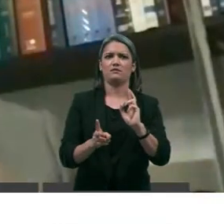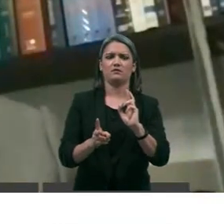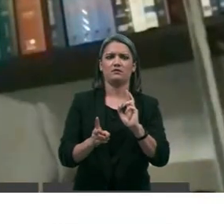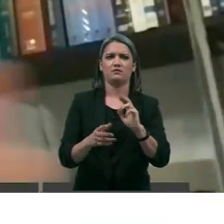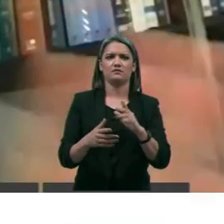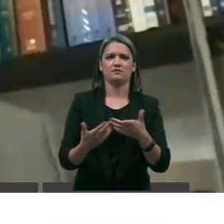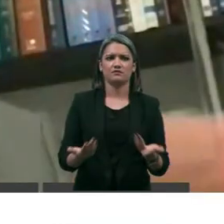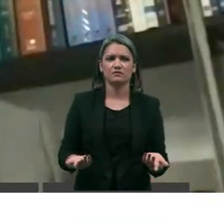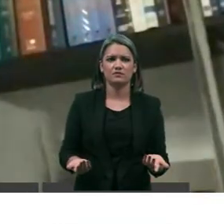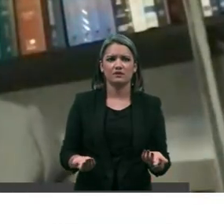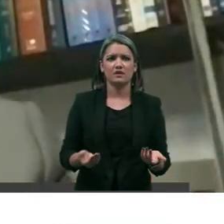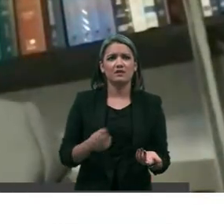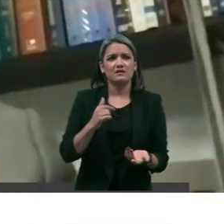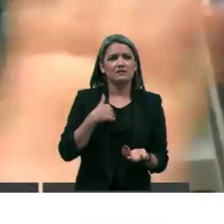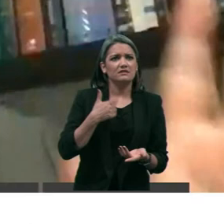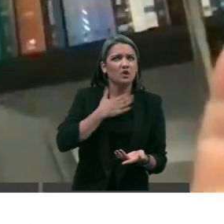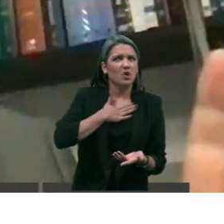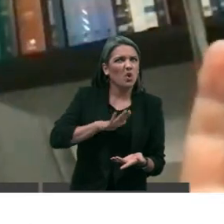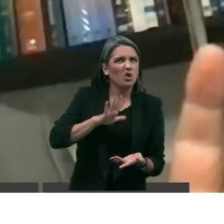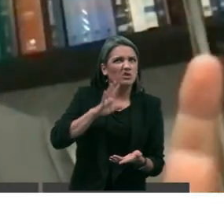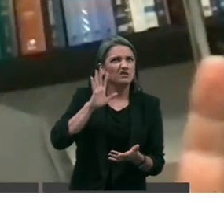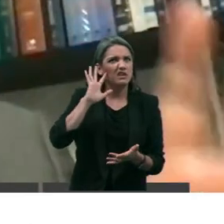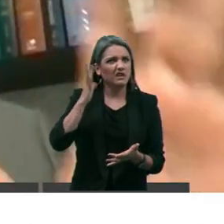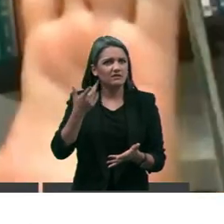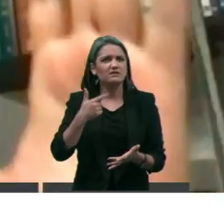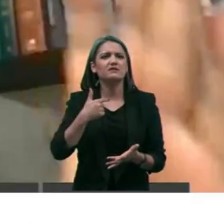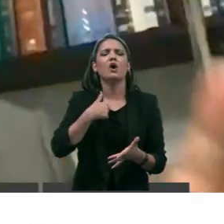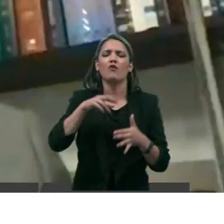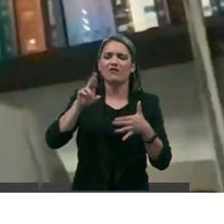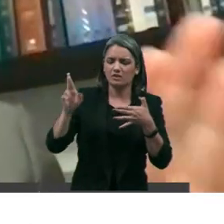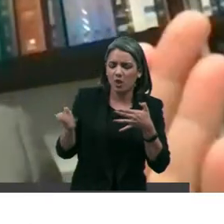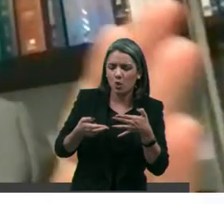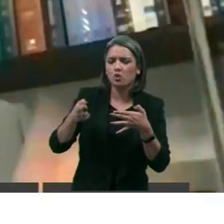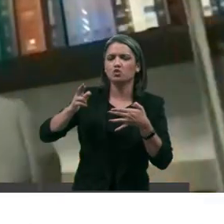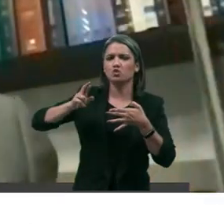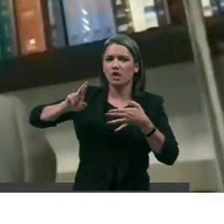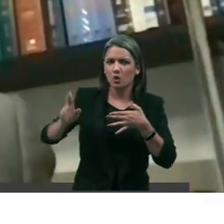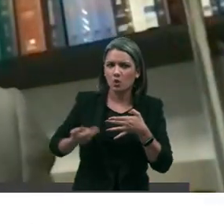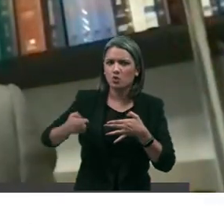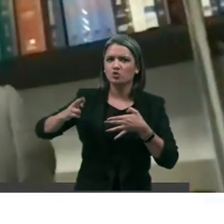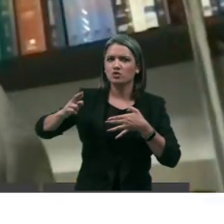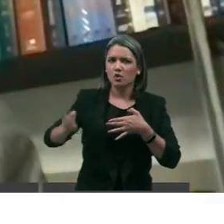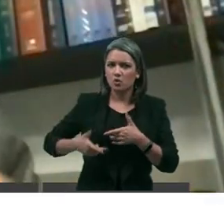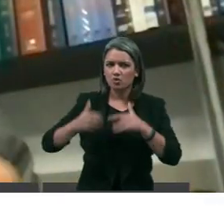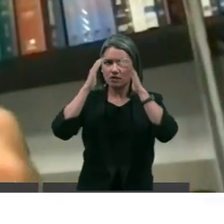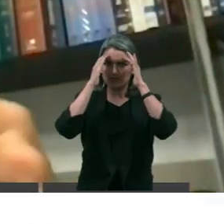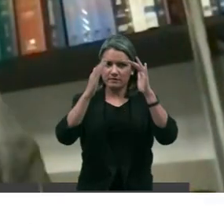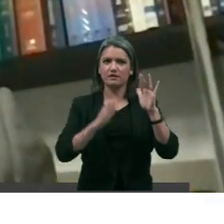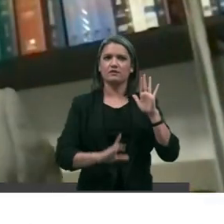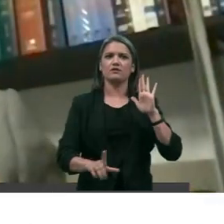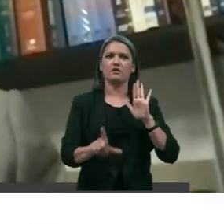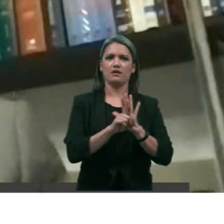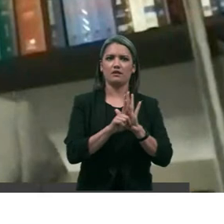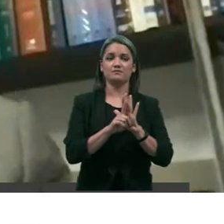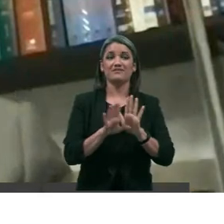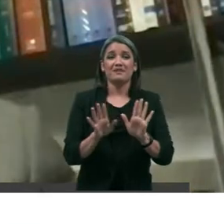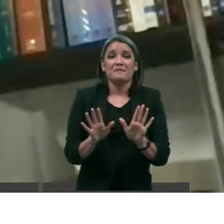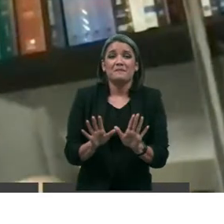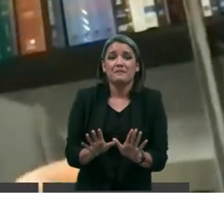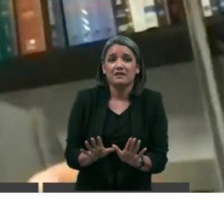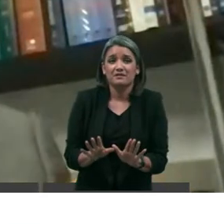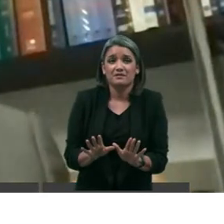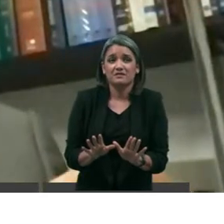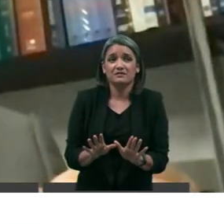gosto da decisão, recorro, e recorro com toda a educação, como deve ser, como a lei determina. Mas que